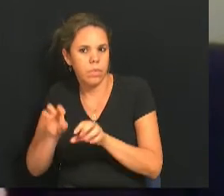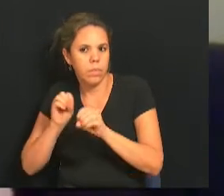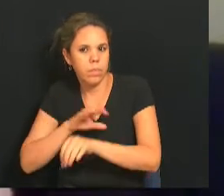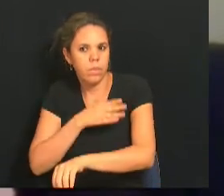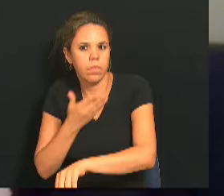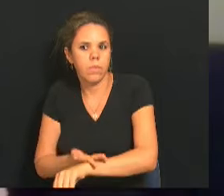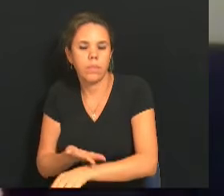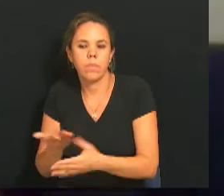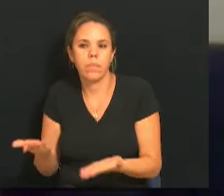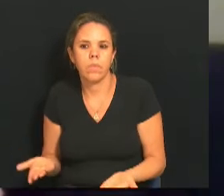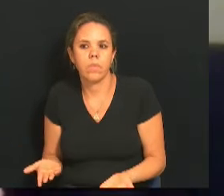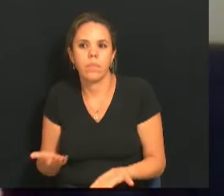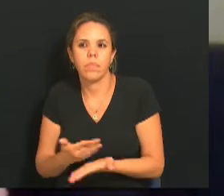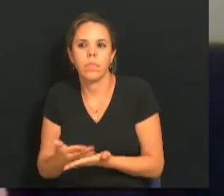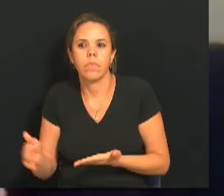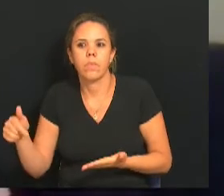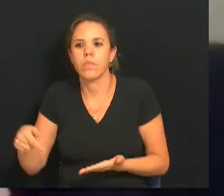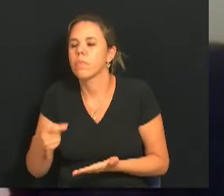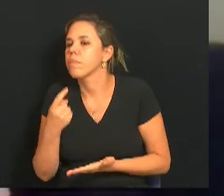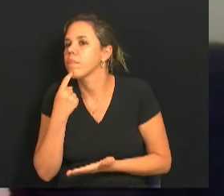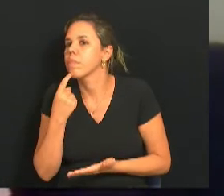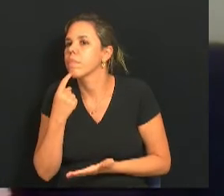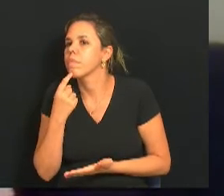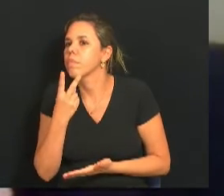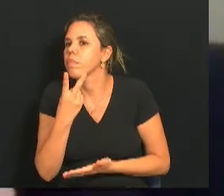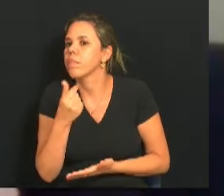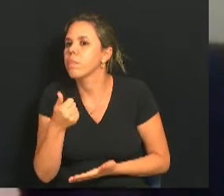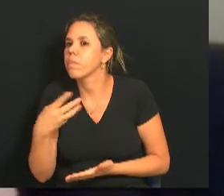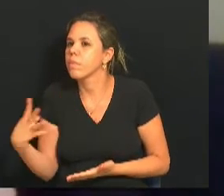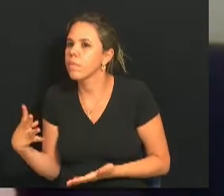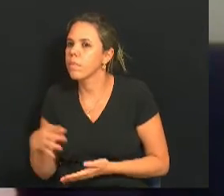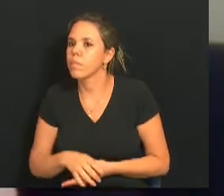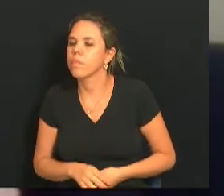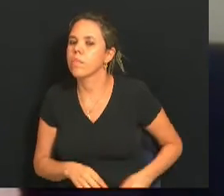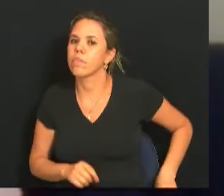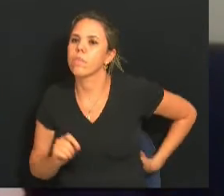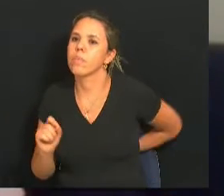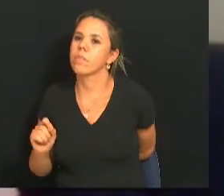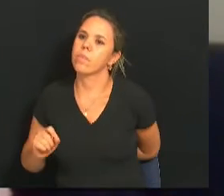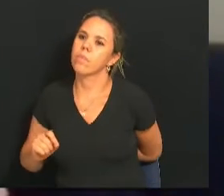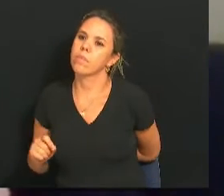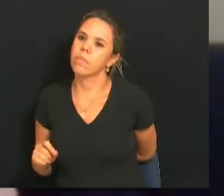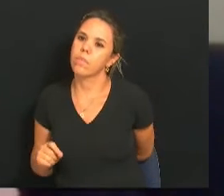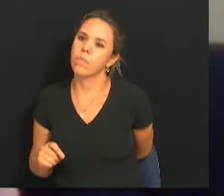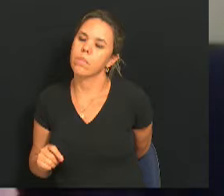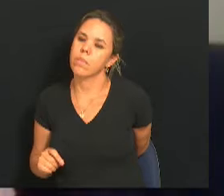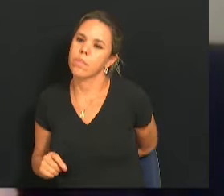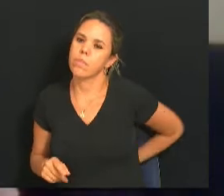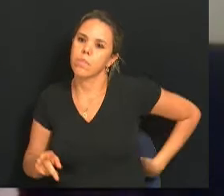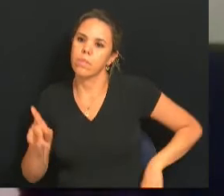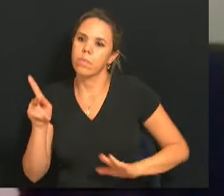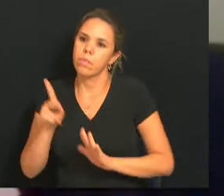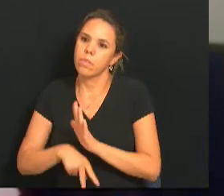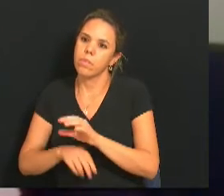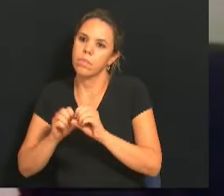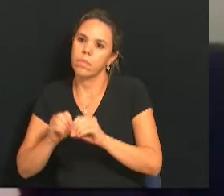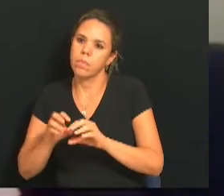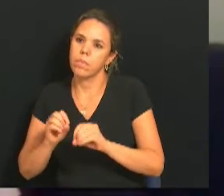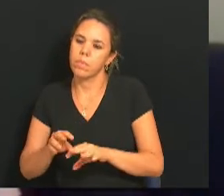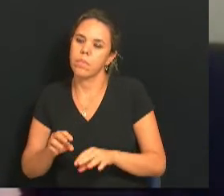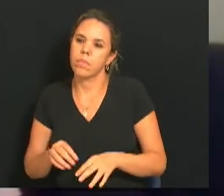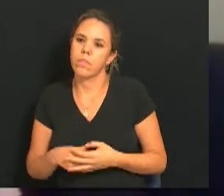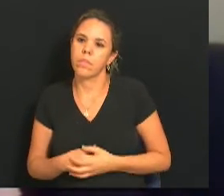gente inicia aqui em Campinas, a partir de 2014, né, um projeto piloto de educação integral no